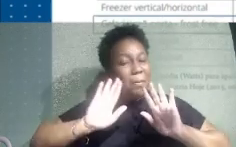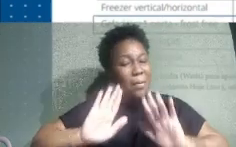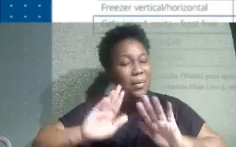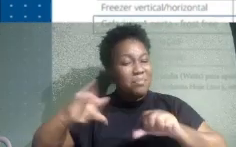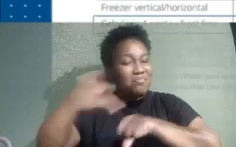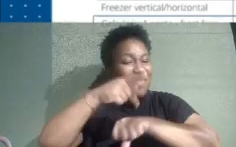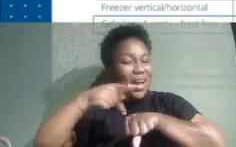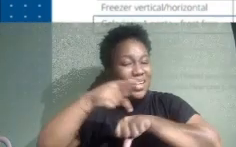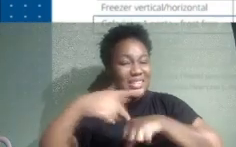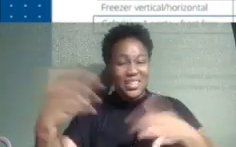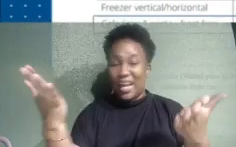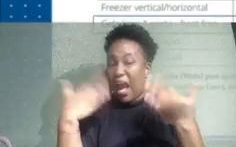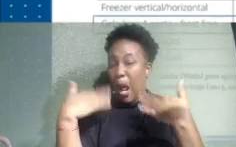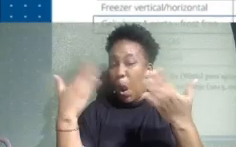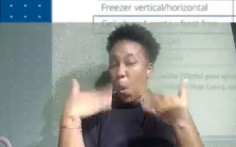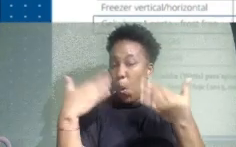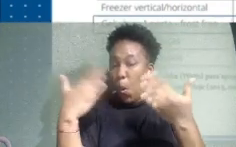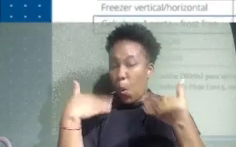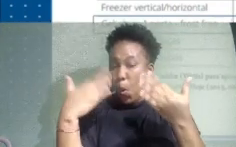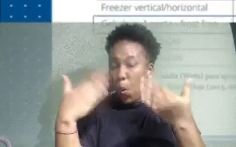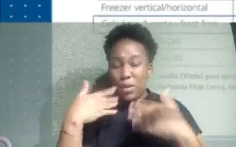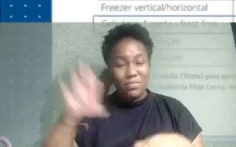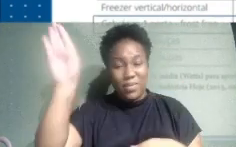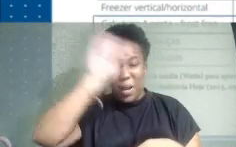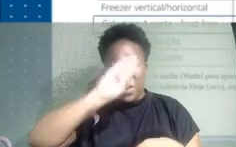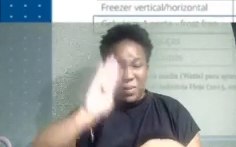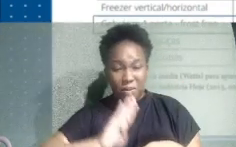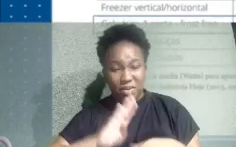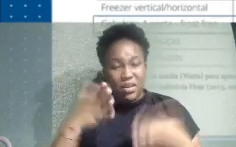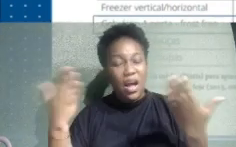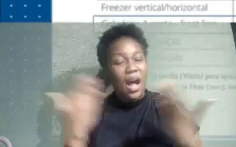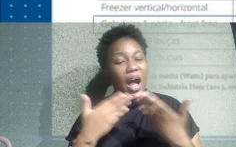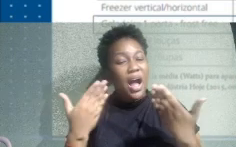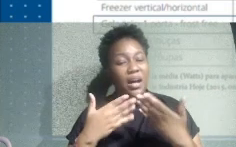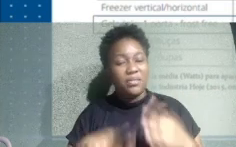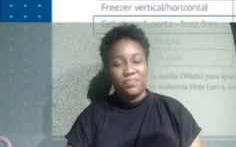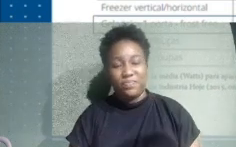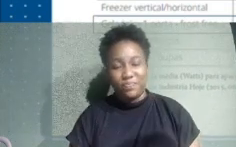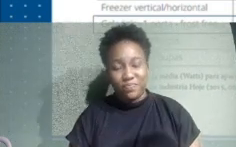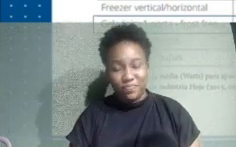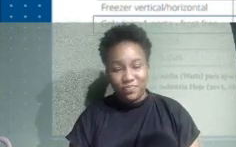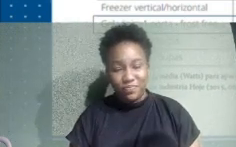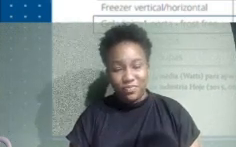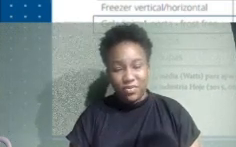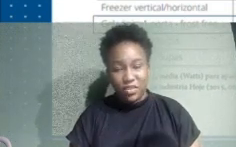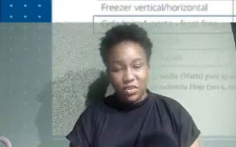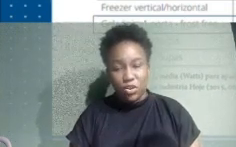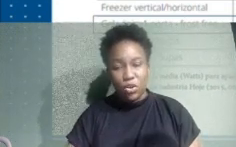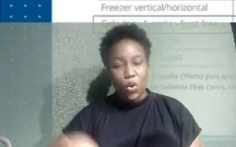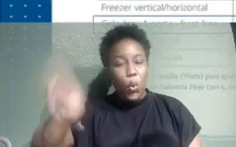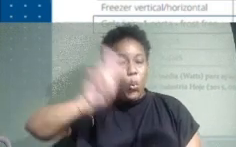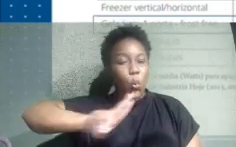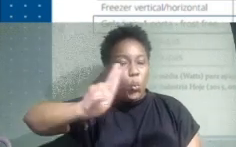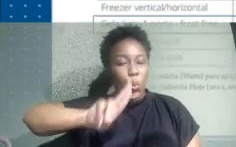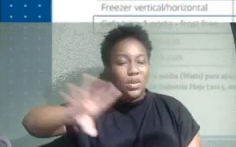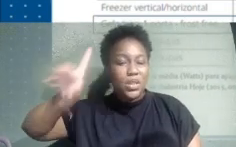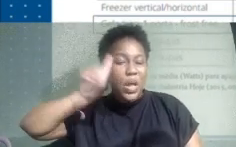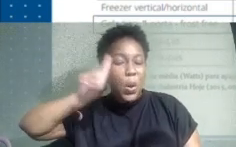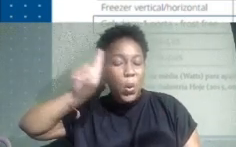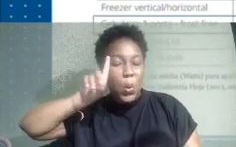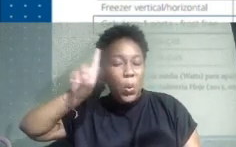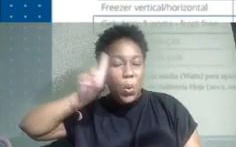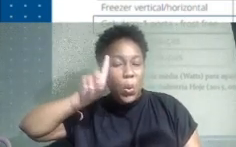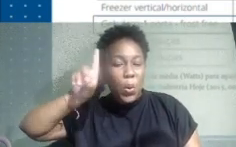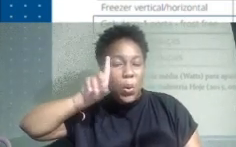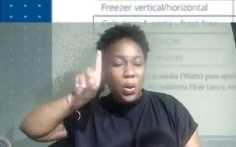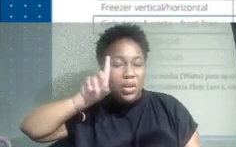tropical como o Brasil, é complicado não tomar. Mas aí também já vou fugir um pouquinho do foco. Mas, ó, geralmente utilizado todos os dias. Então, dias estimados de uso